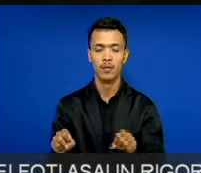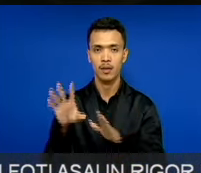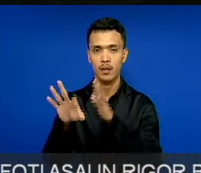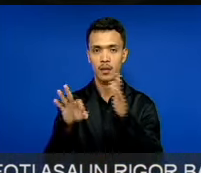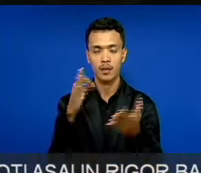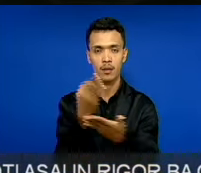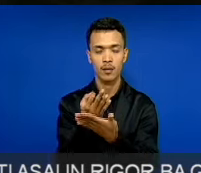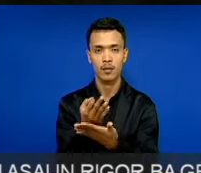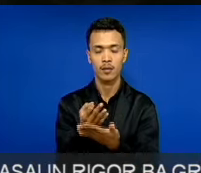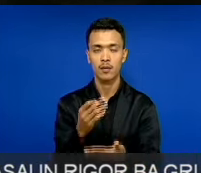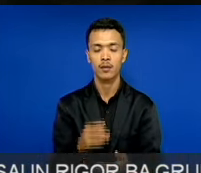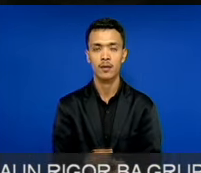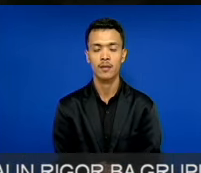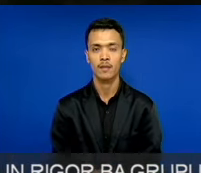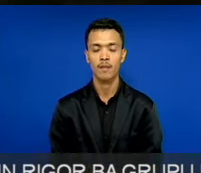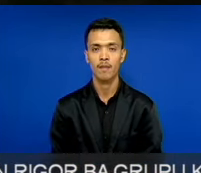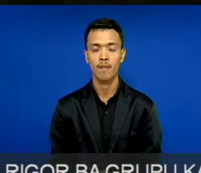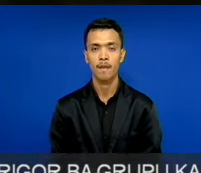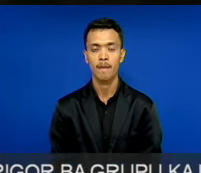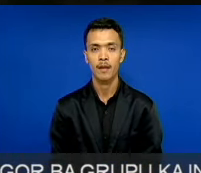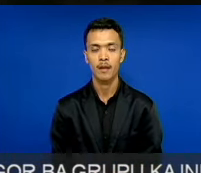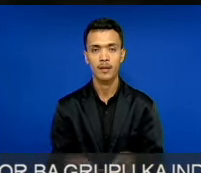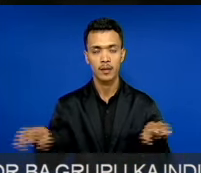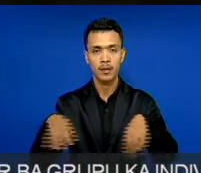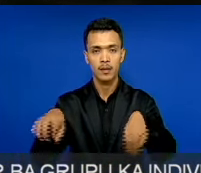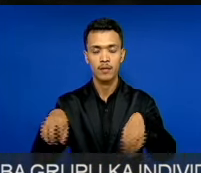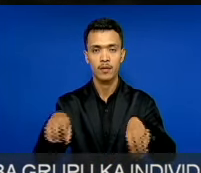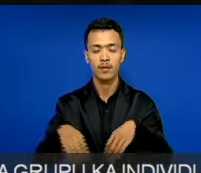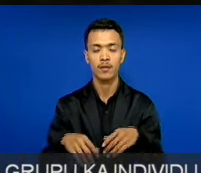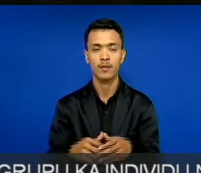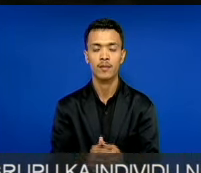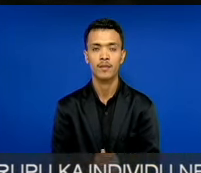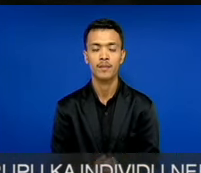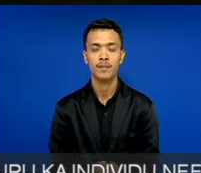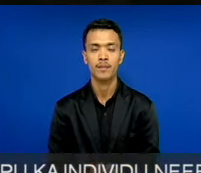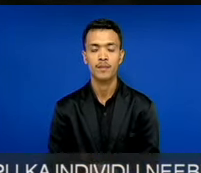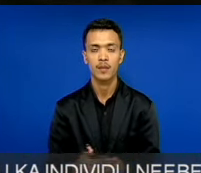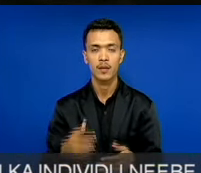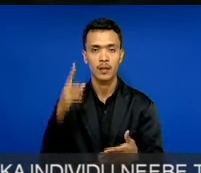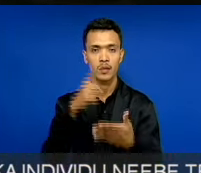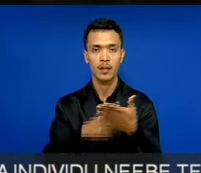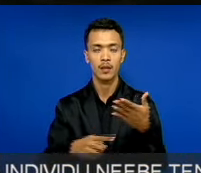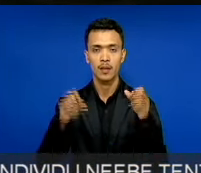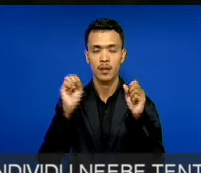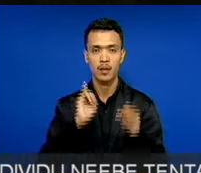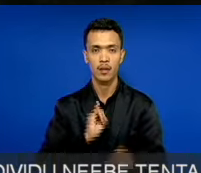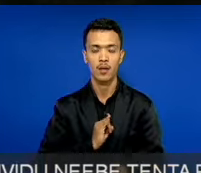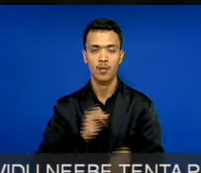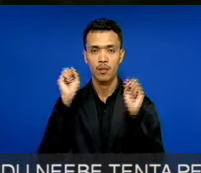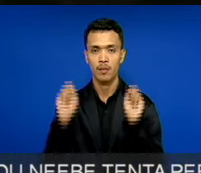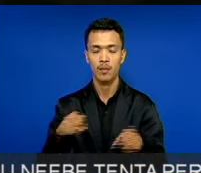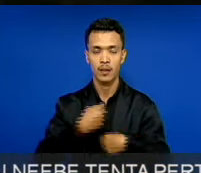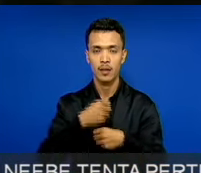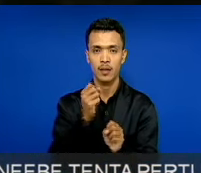nossa, ou seja, emprego, máquina não é. E saída uma cabela rala.